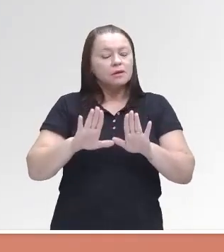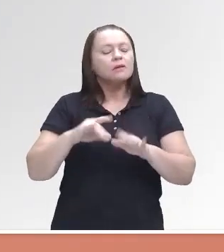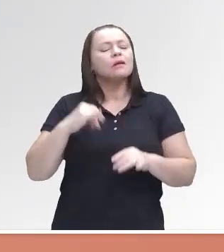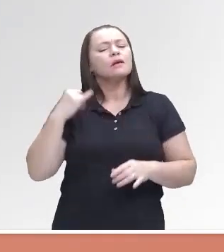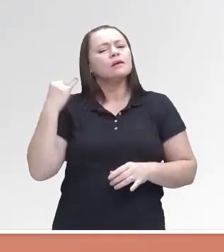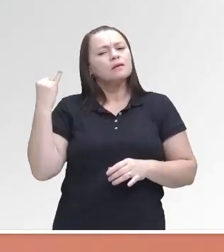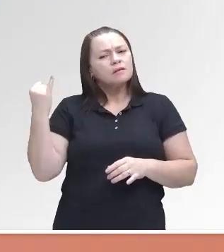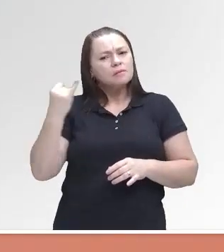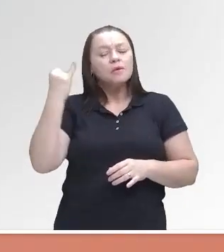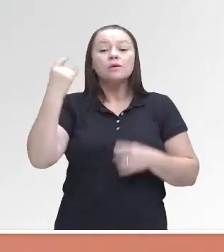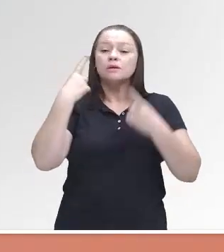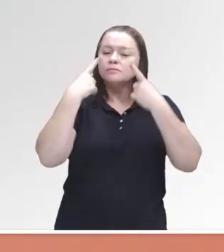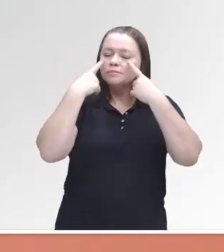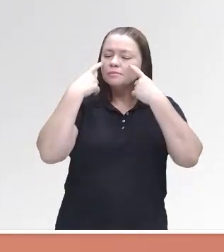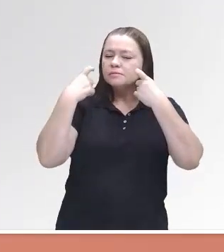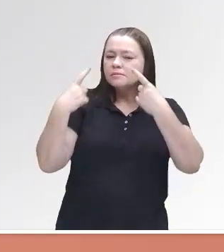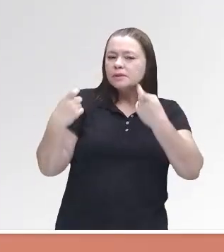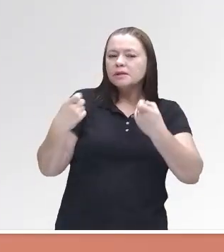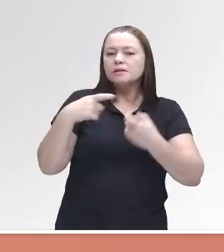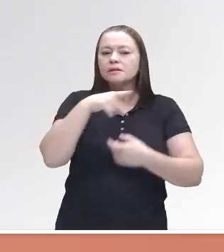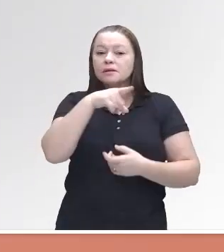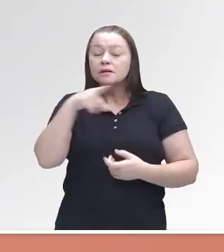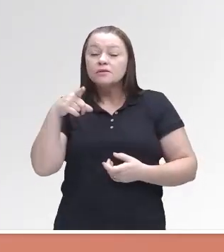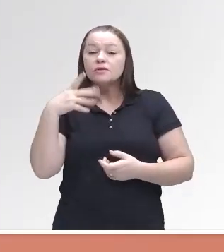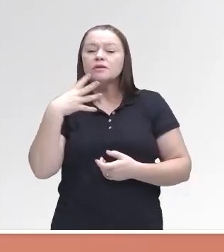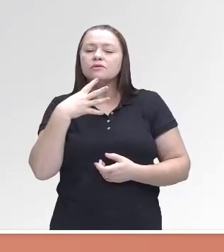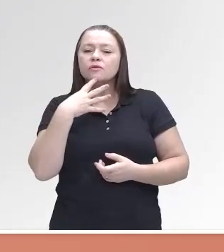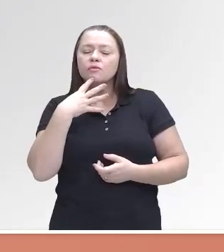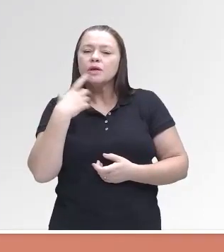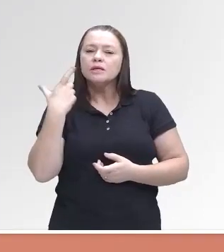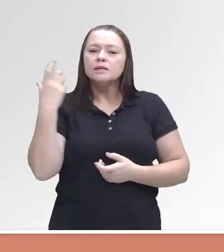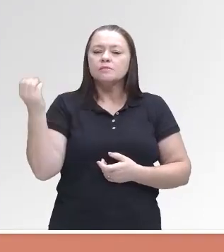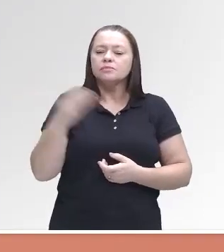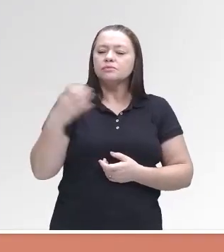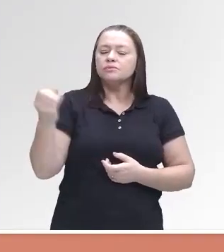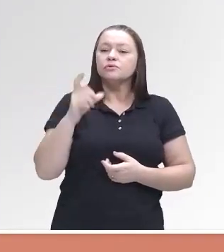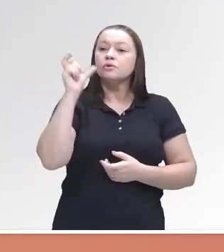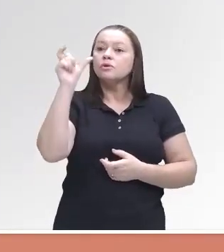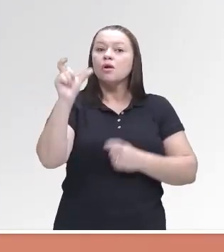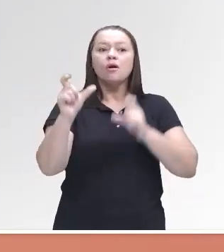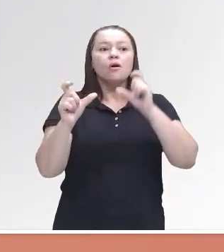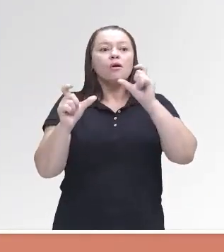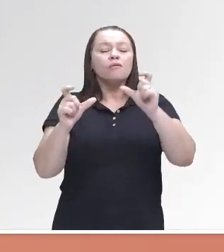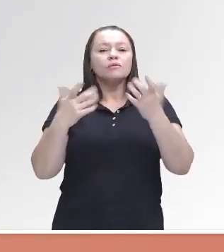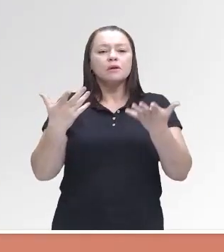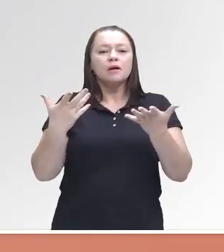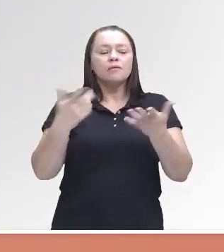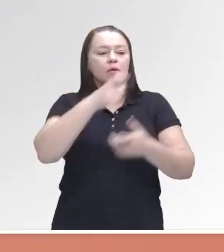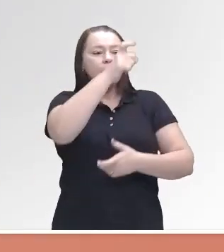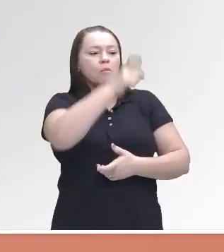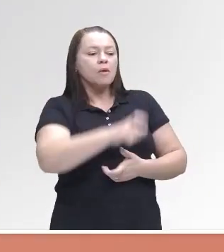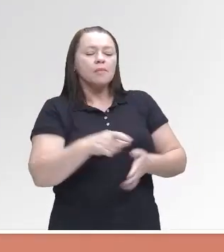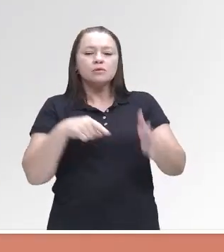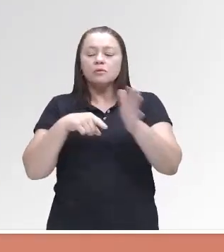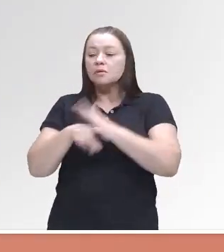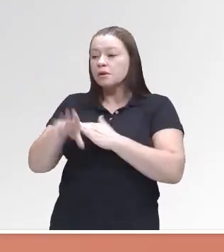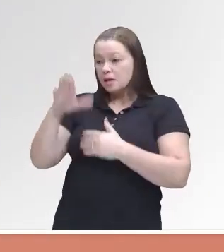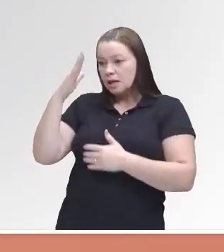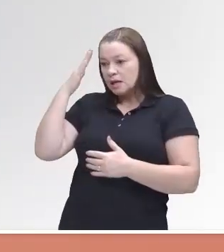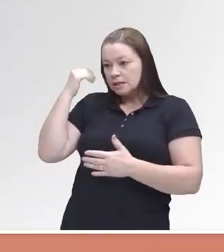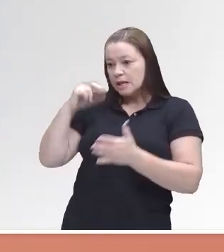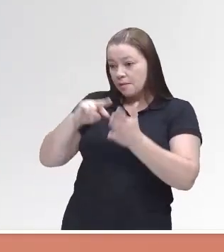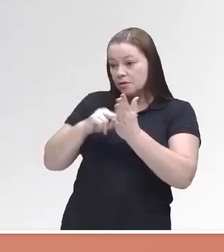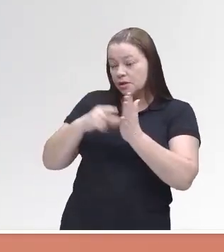importante, é interessante, vocês vão conhecer novas palavras. Quando alguém chegar para você, você sabe o que significa Jacareí?